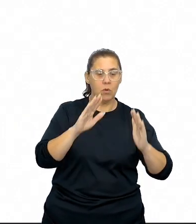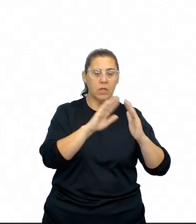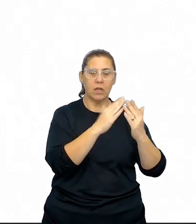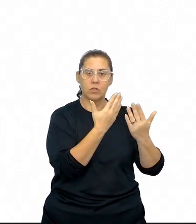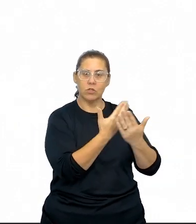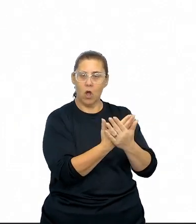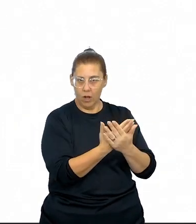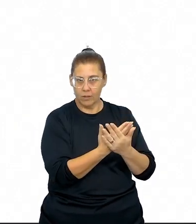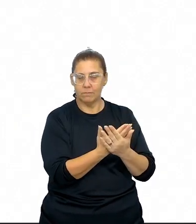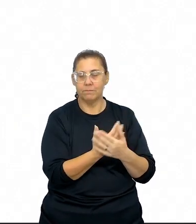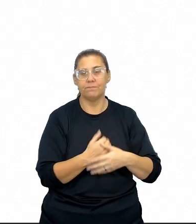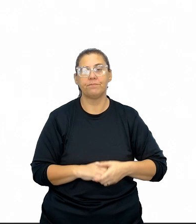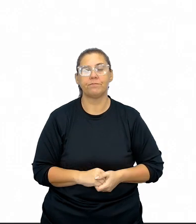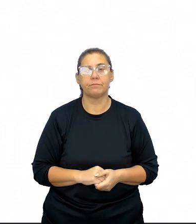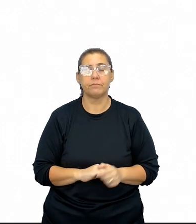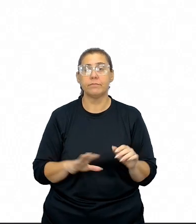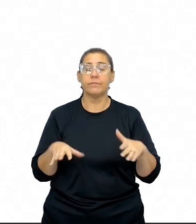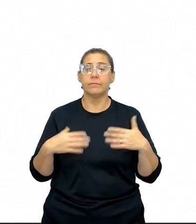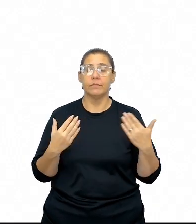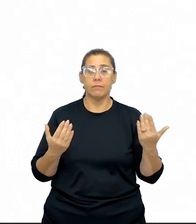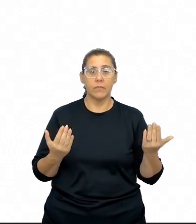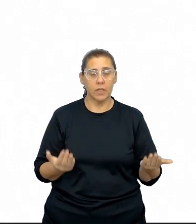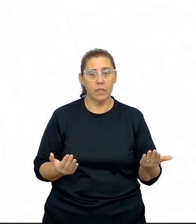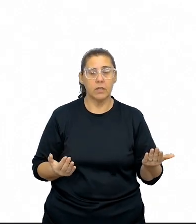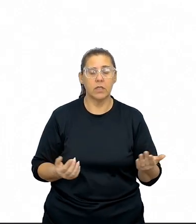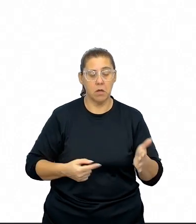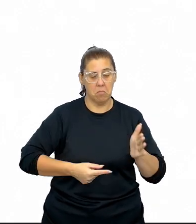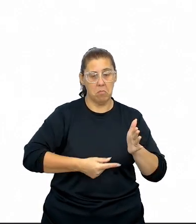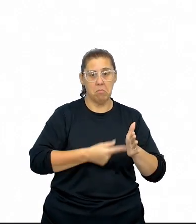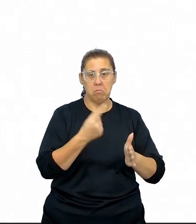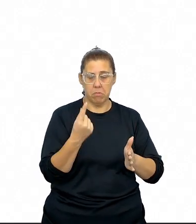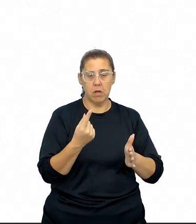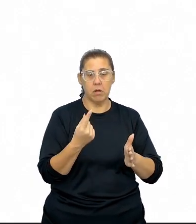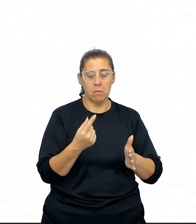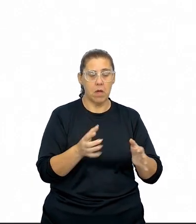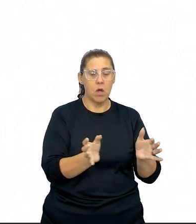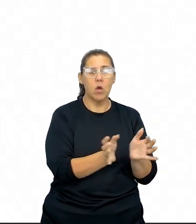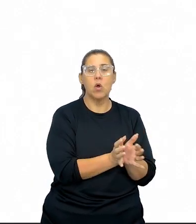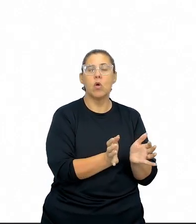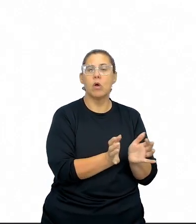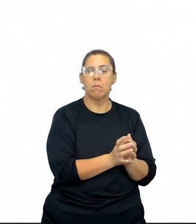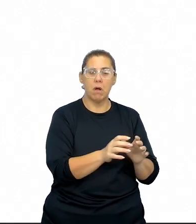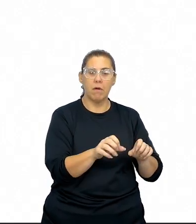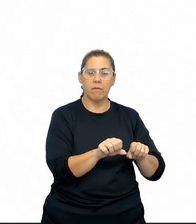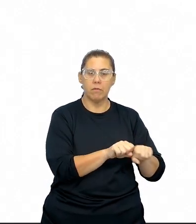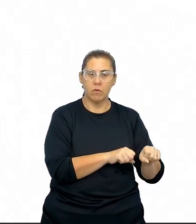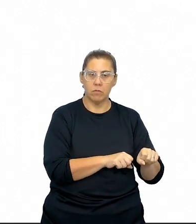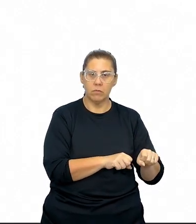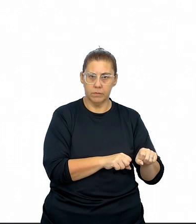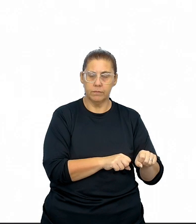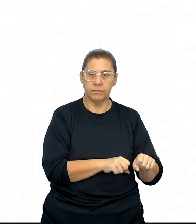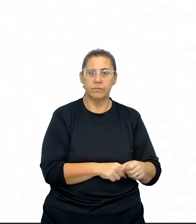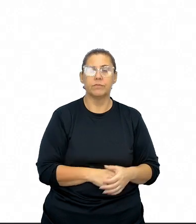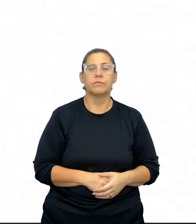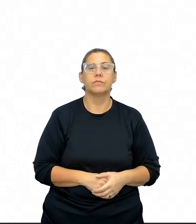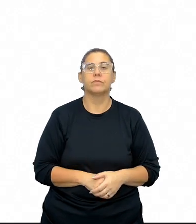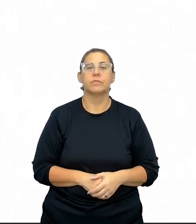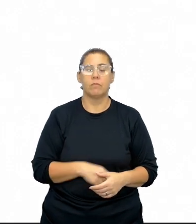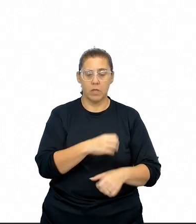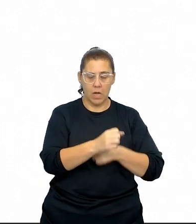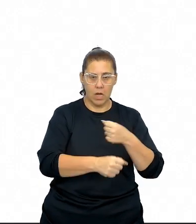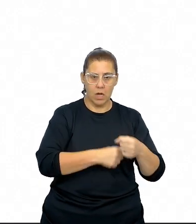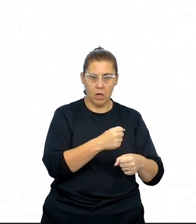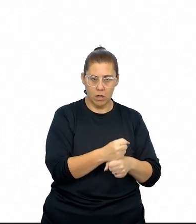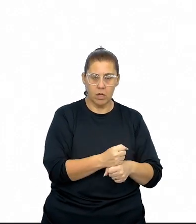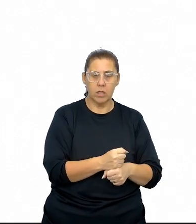Por que não? Então, na nossa primeira dupla de formações, né, a de etapa e ano série, nós trabalhamos